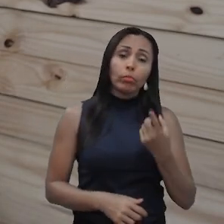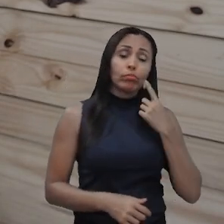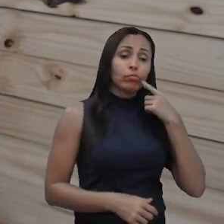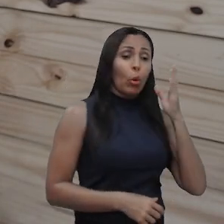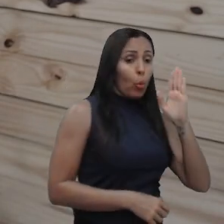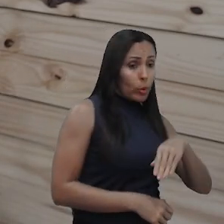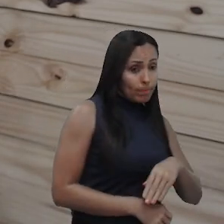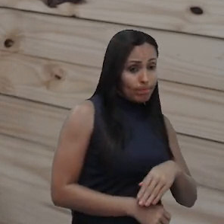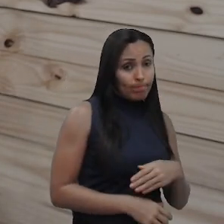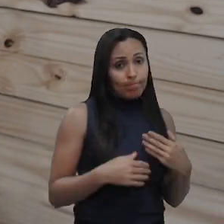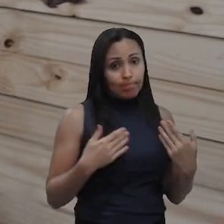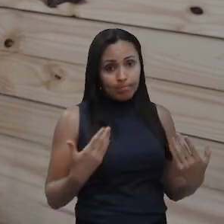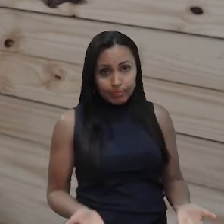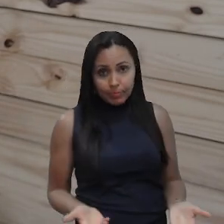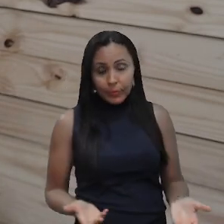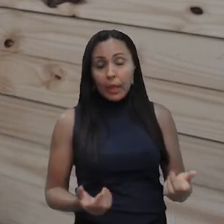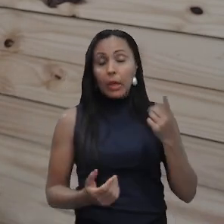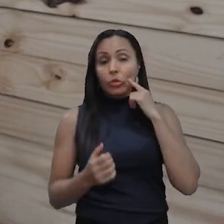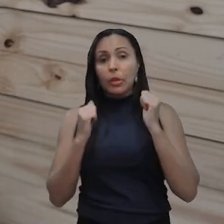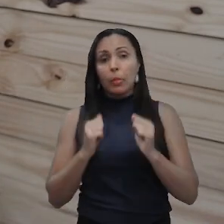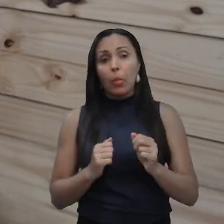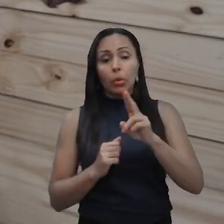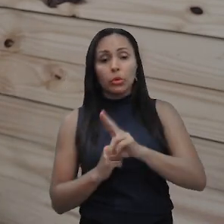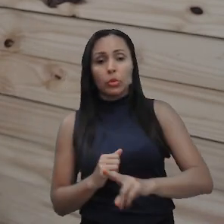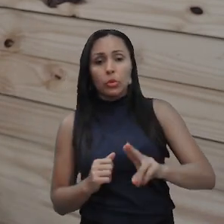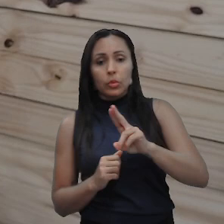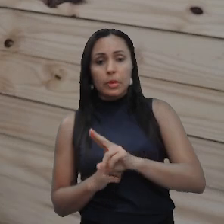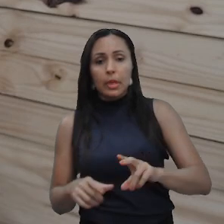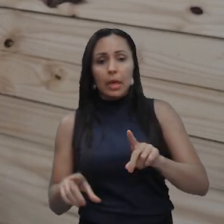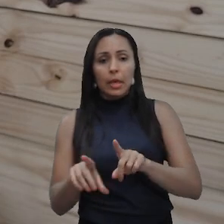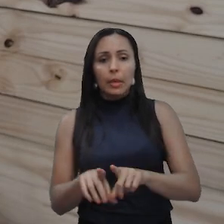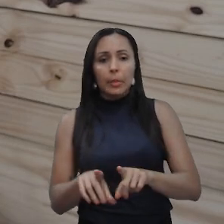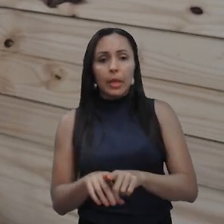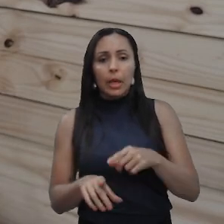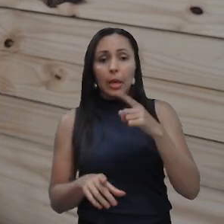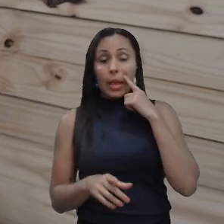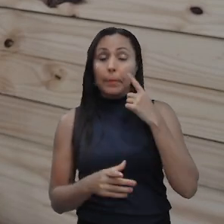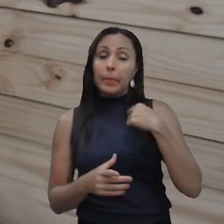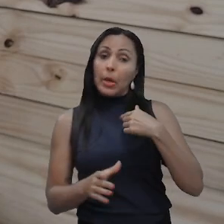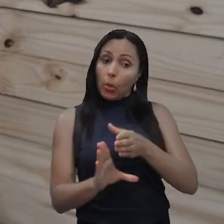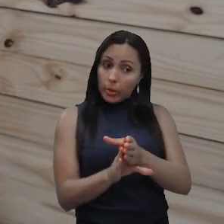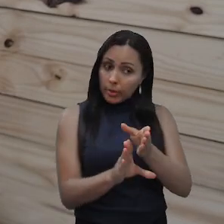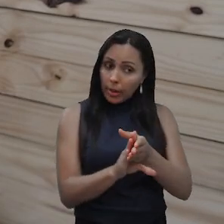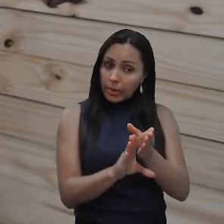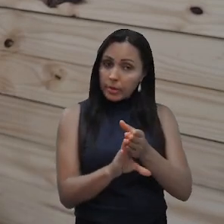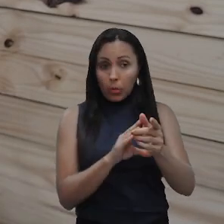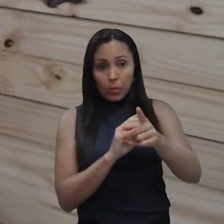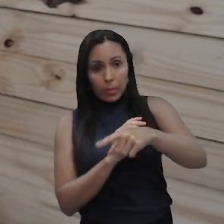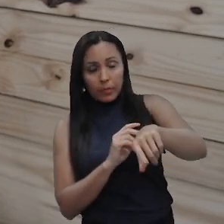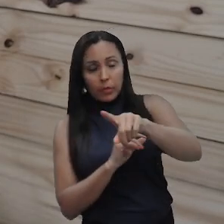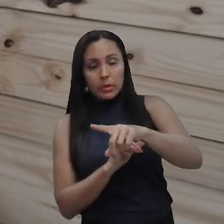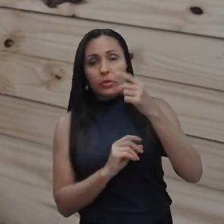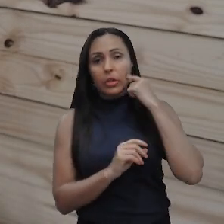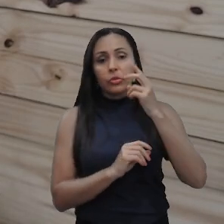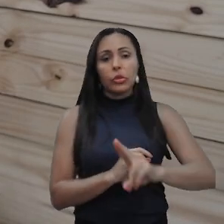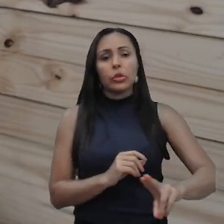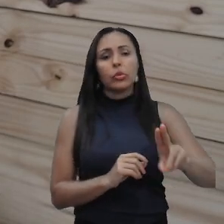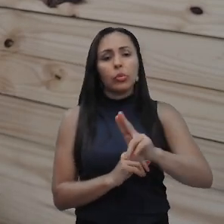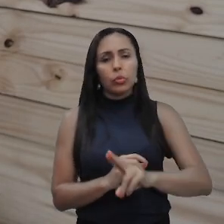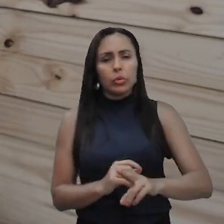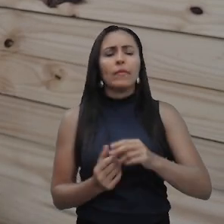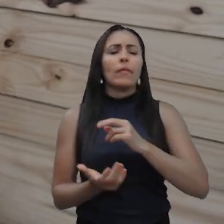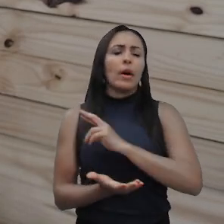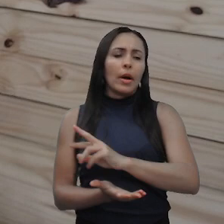né? A gente pode usar o grid e isso é a minha orientação a vocês, né? Que vocês usem e abusem muito do